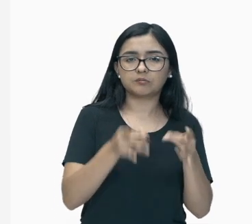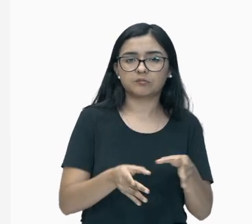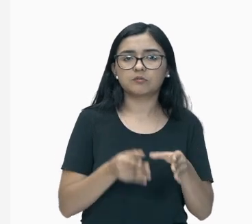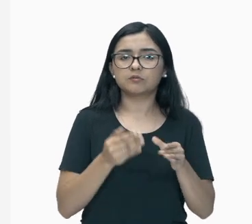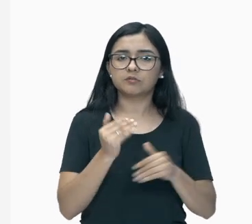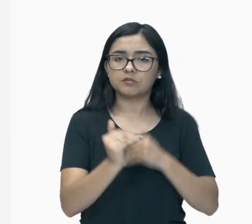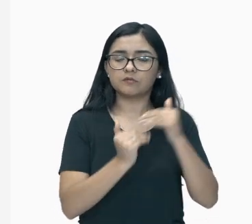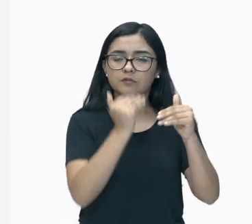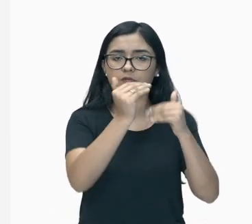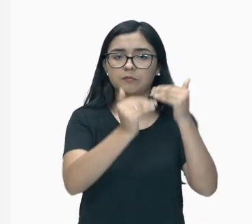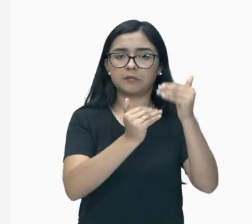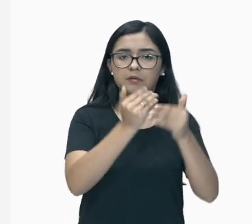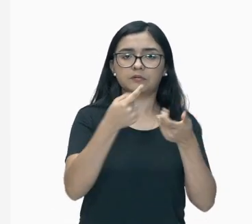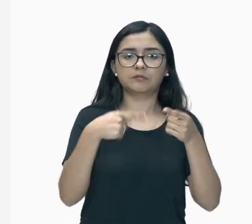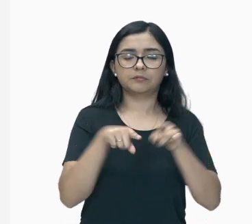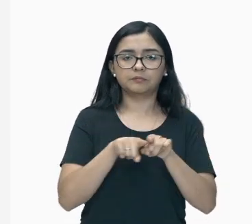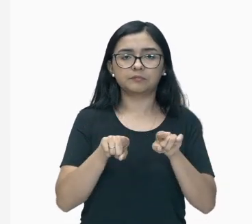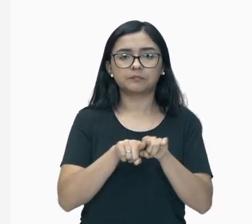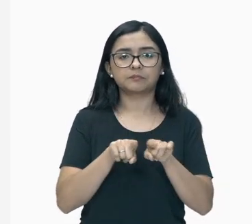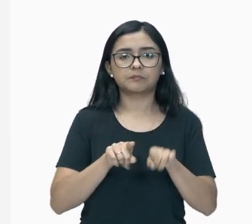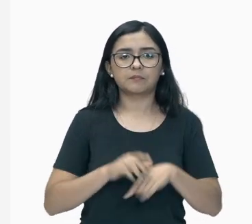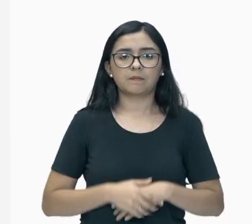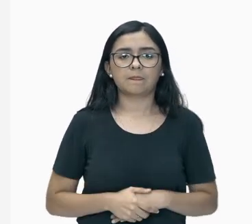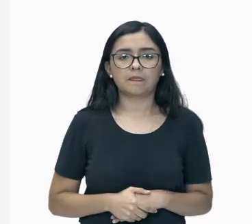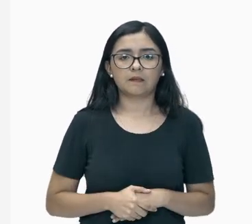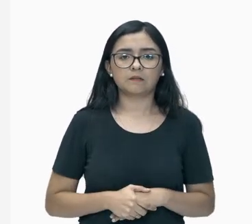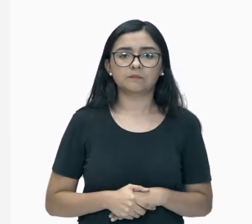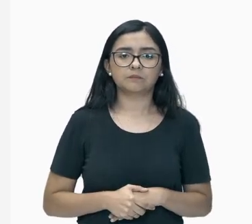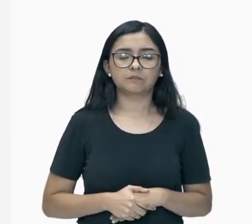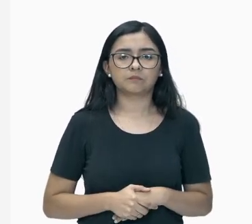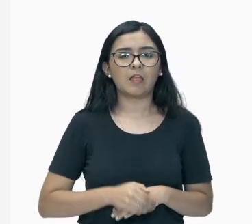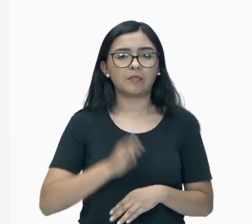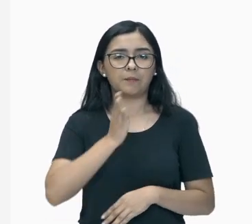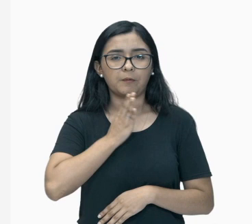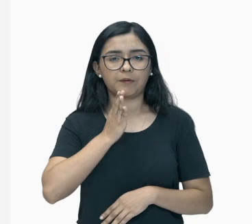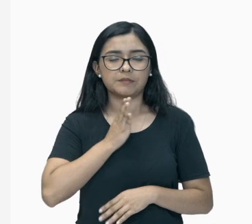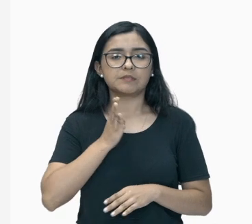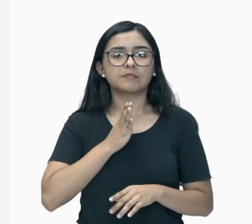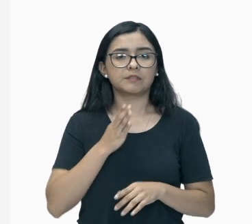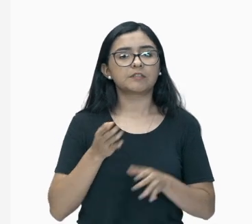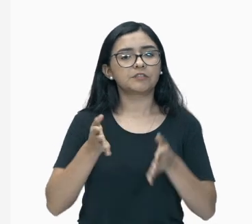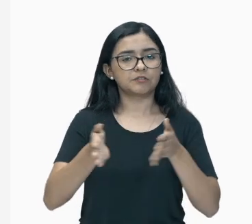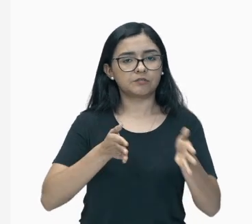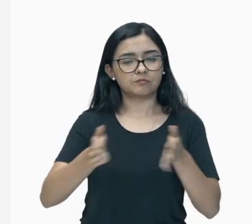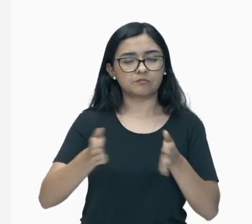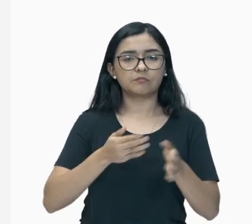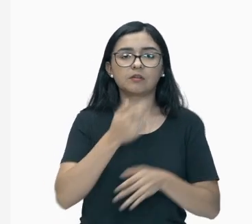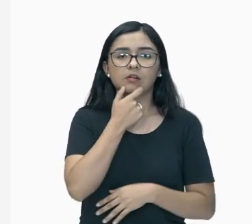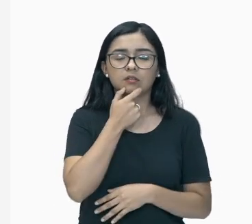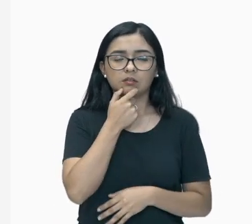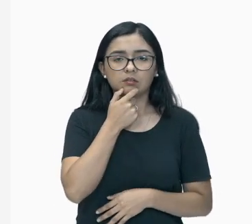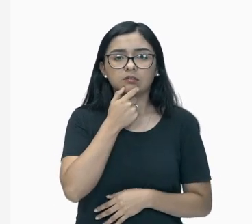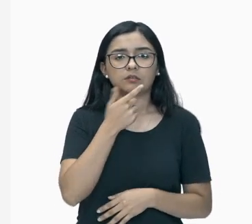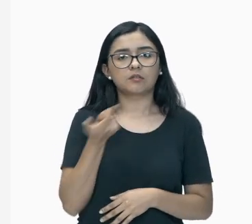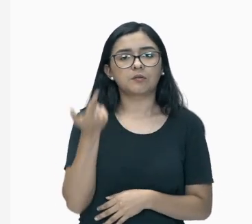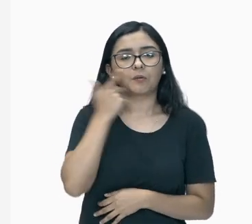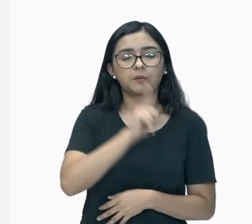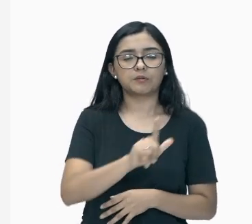surgimento aí de uma burguesia nascente que se dava ali na Inglaterra, e eles